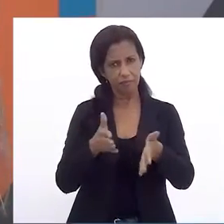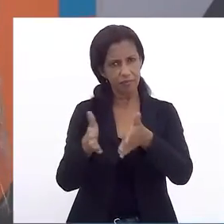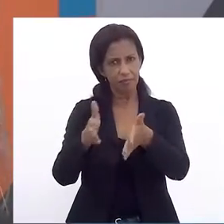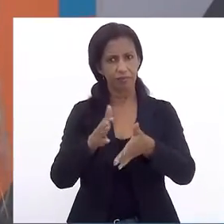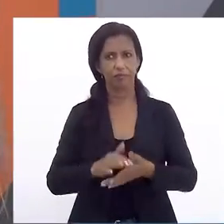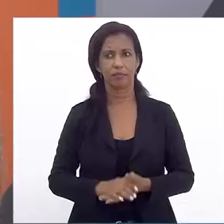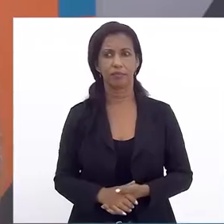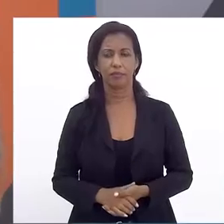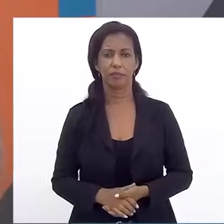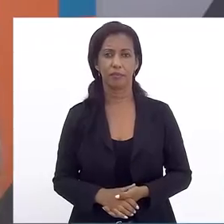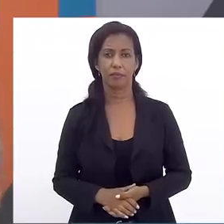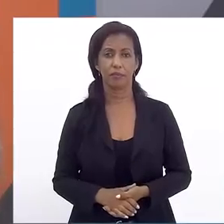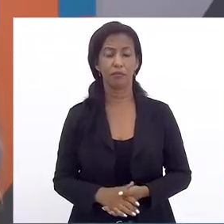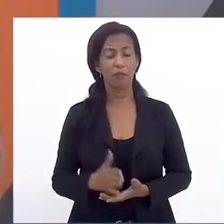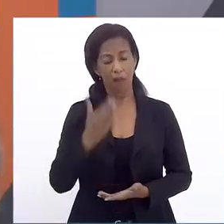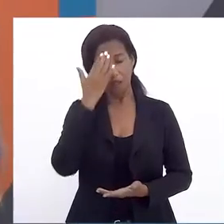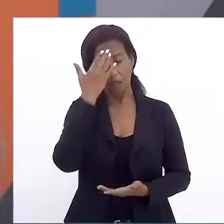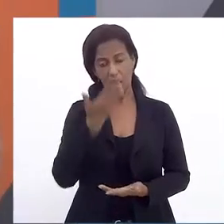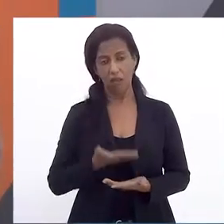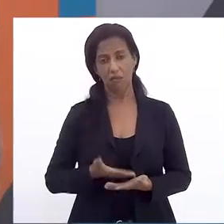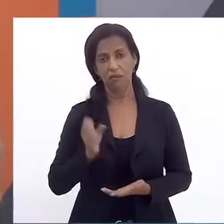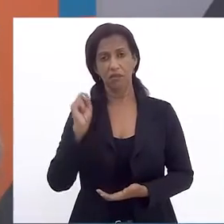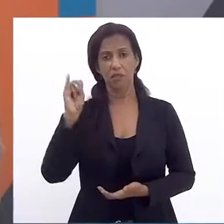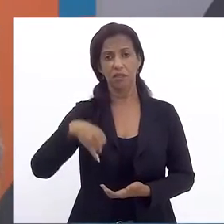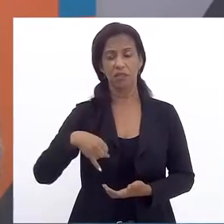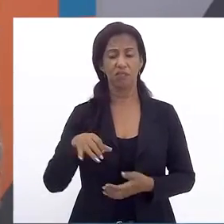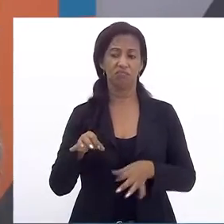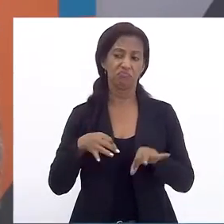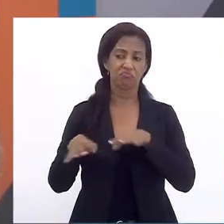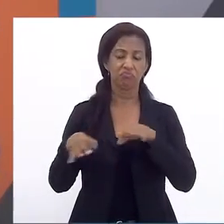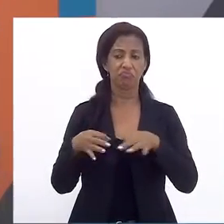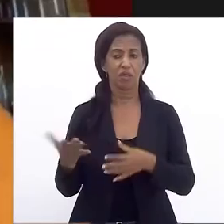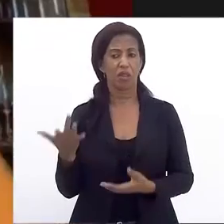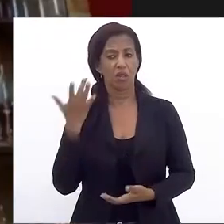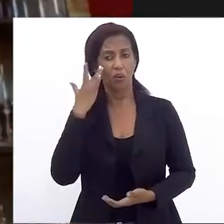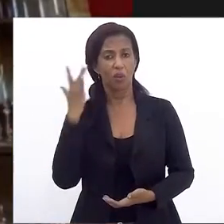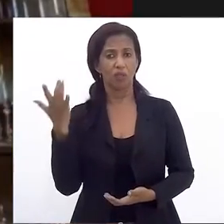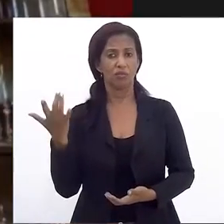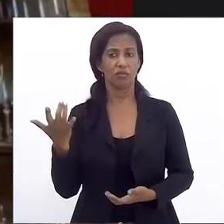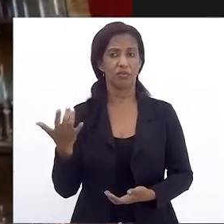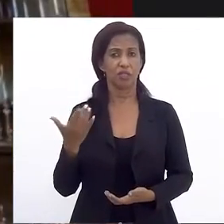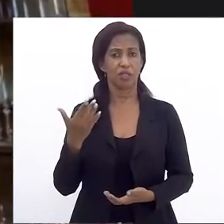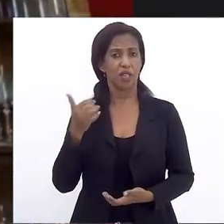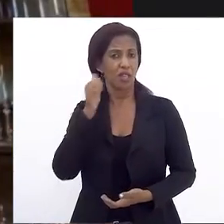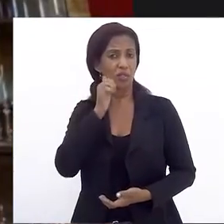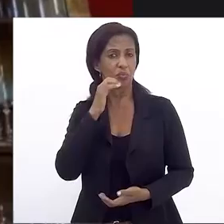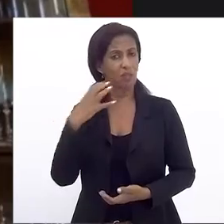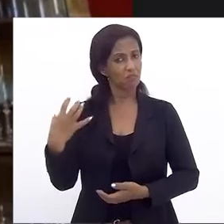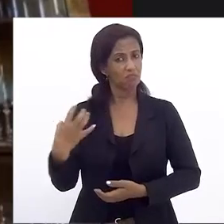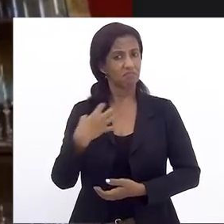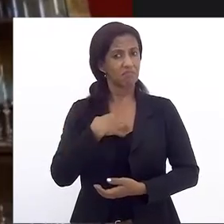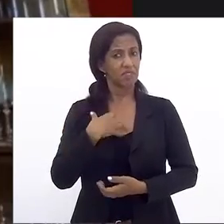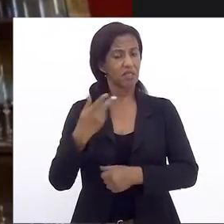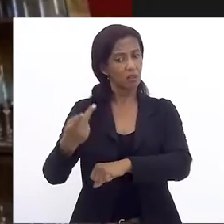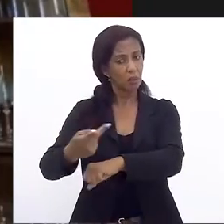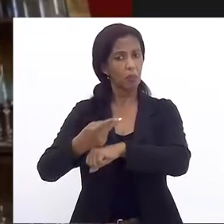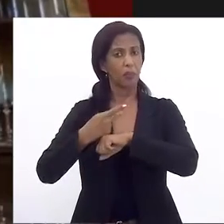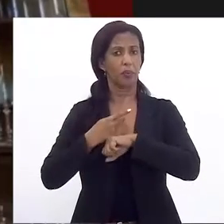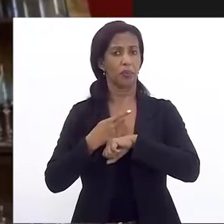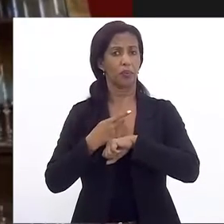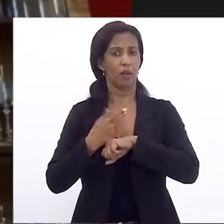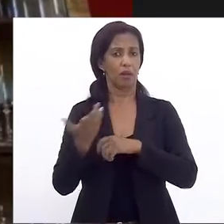isso que essa demanda tenha chegado até a senhora. É mais ou menos esse o caminho? Acredito que sim, de alguma maneira a